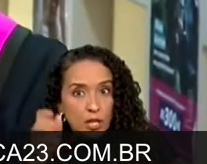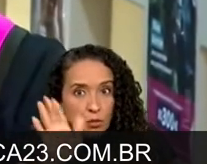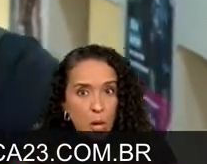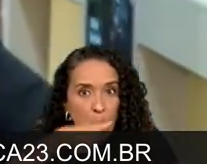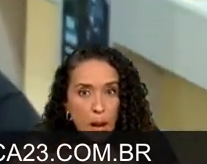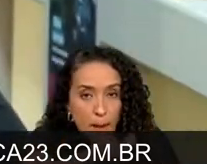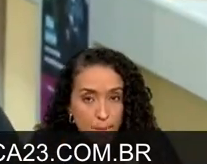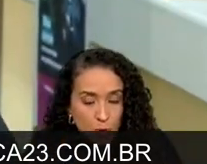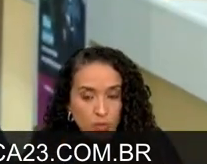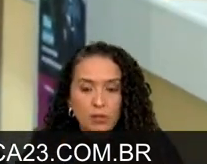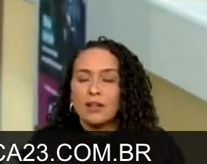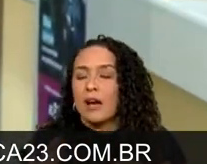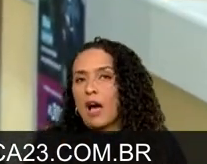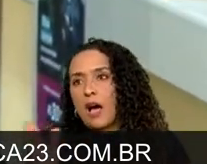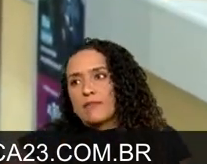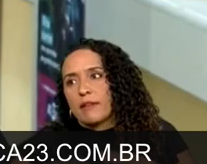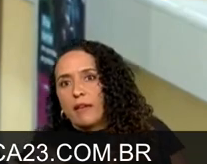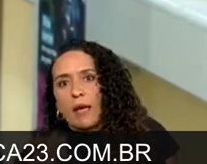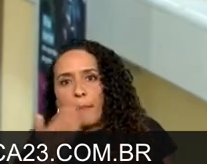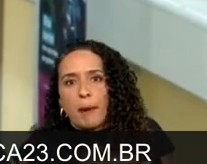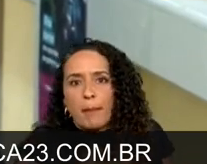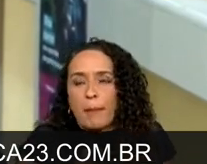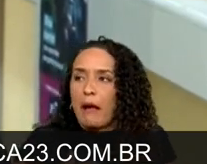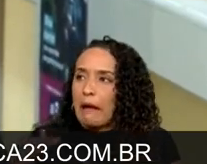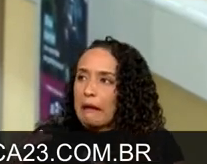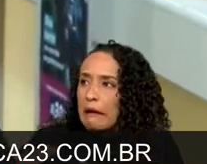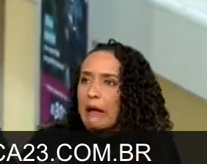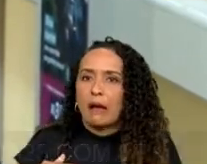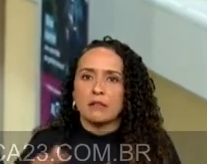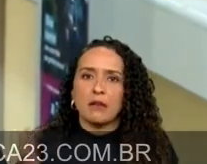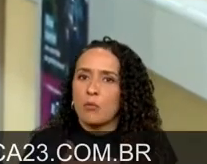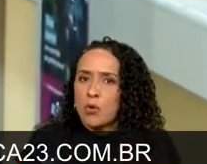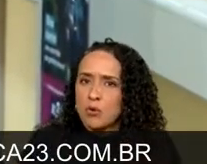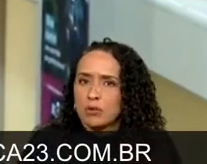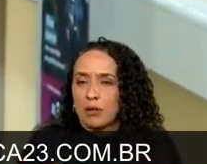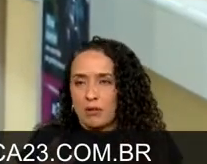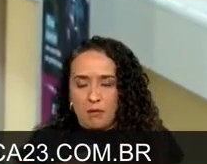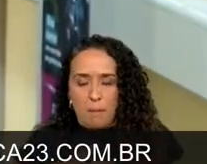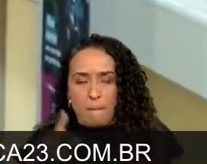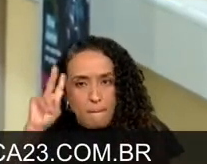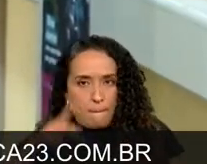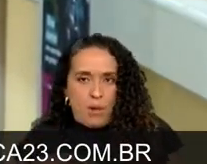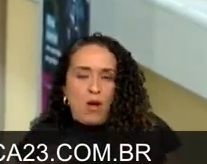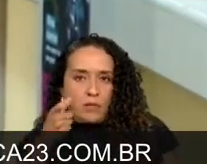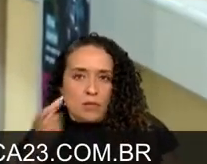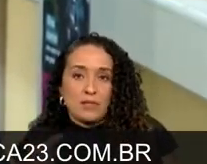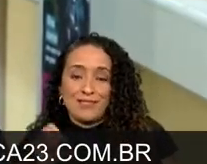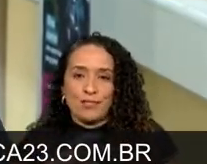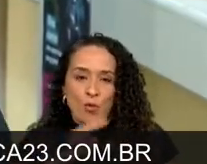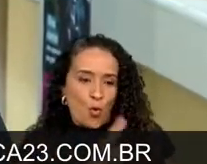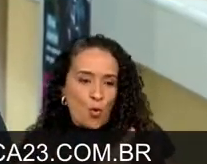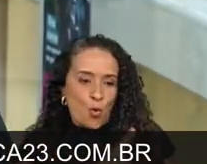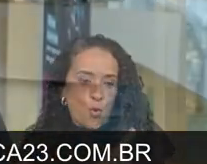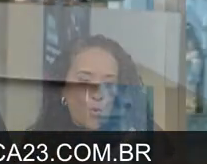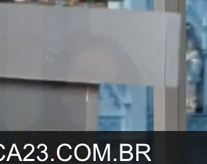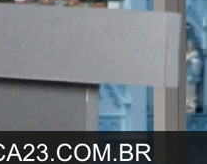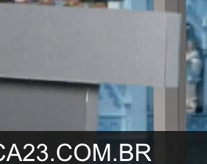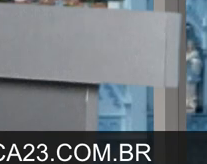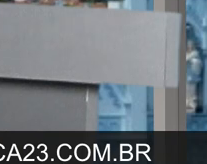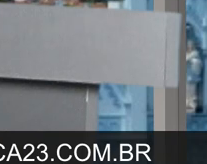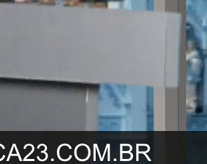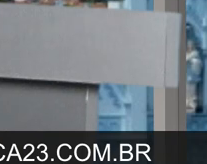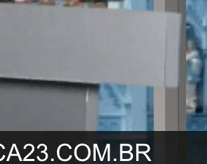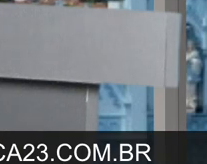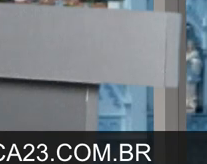gente quer financiar alguma coisa, casa, alguma coisa, né, que seja do nosso interesse, e se a gente não tem o nome, a gente não tem nada, né?